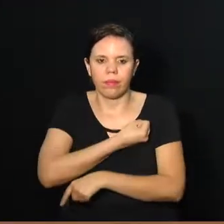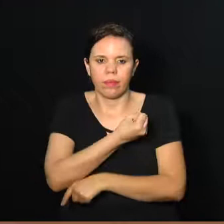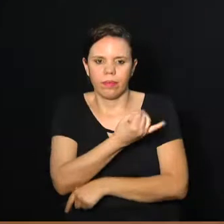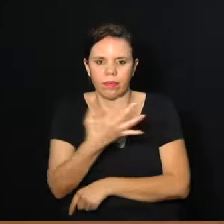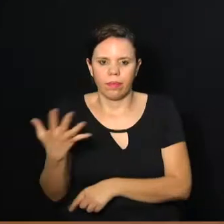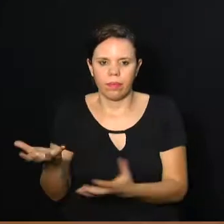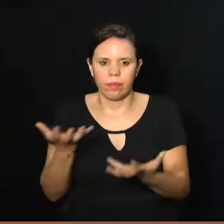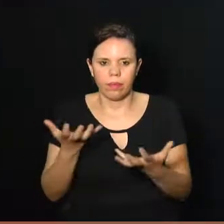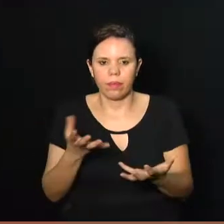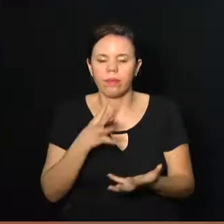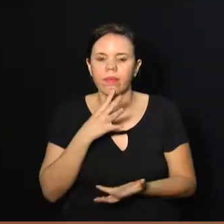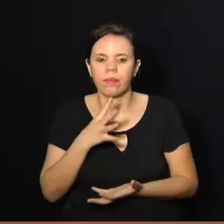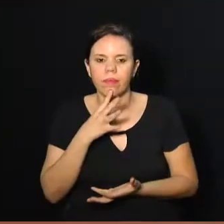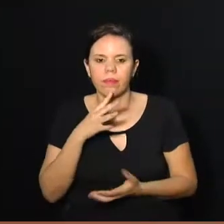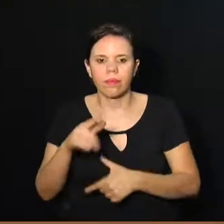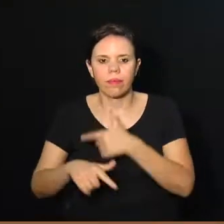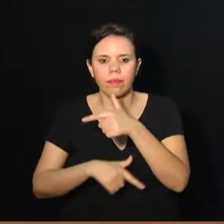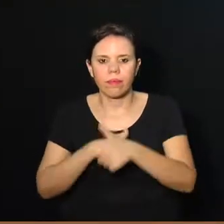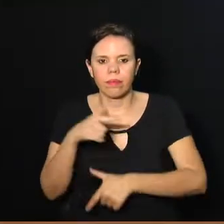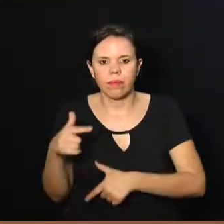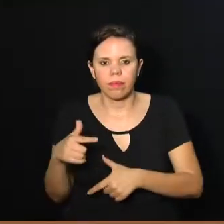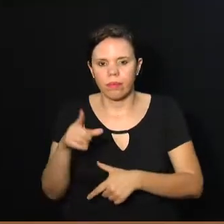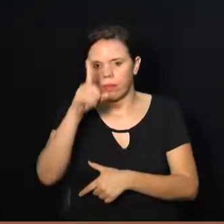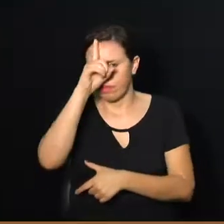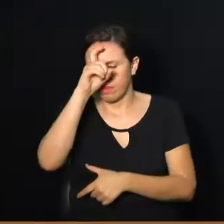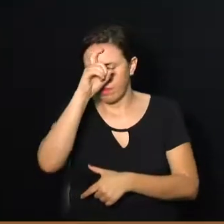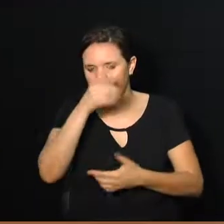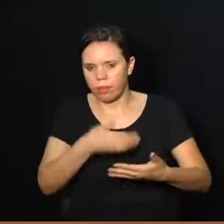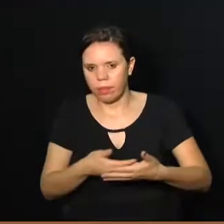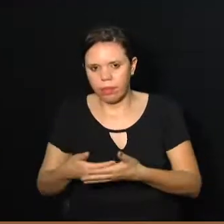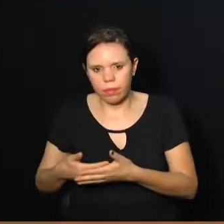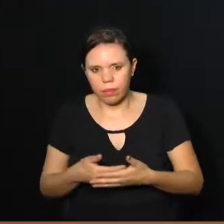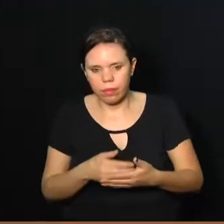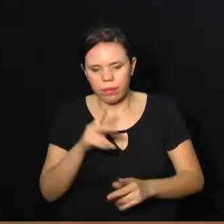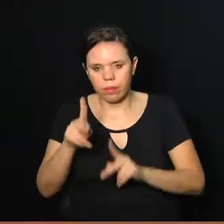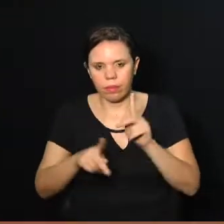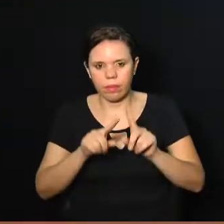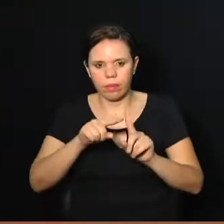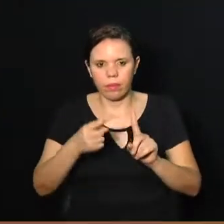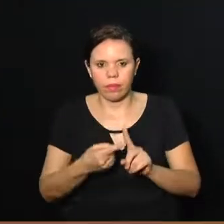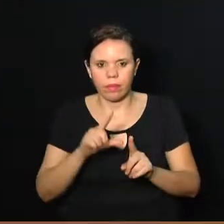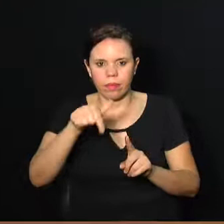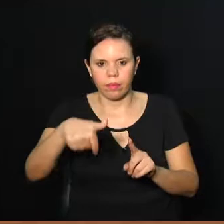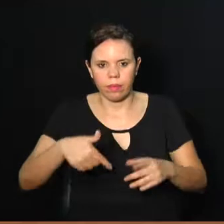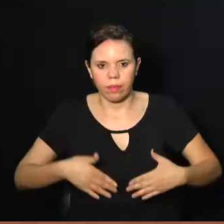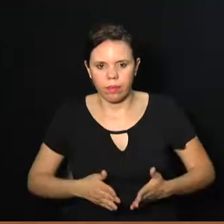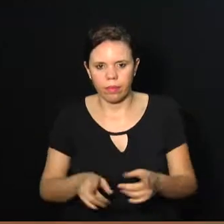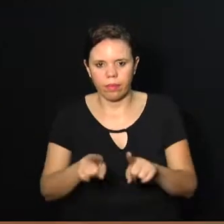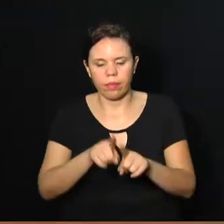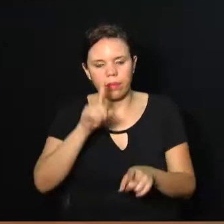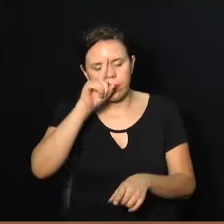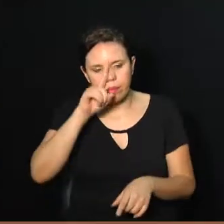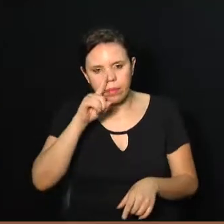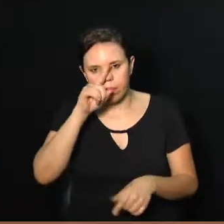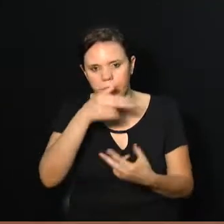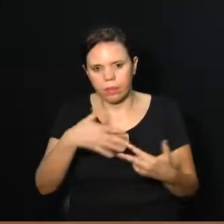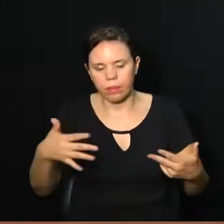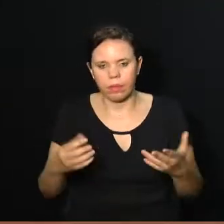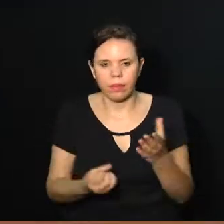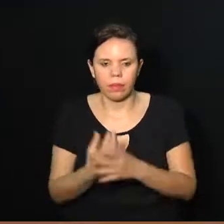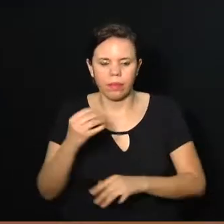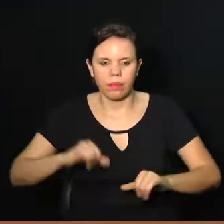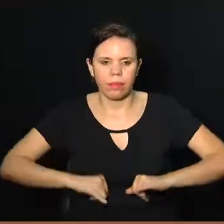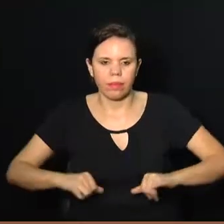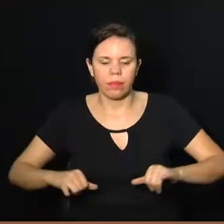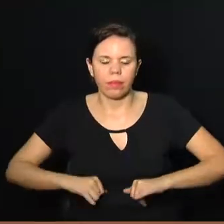queremos conhecer o trabalho da maternidade com as gestantes e pós-parto em vulnerabilidade e que sofrem com